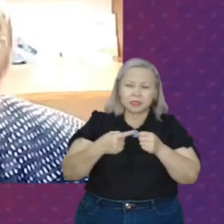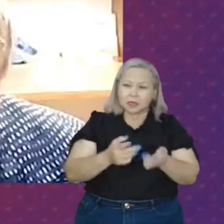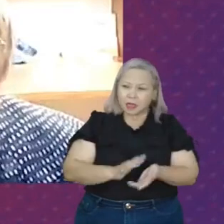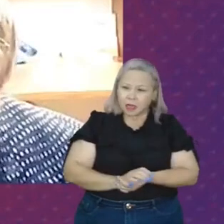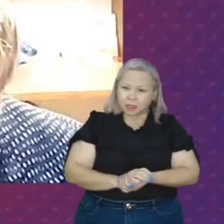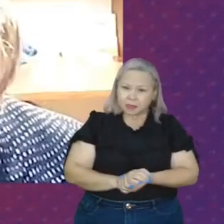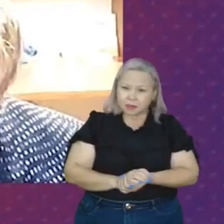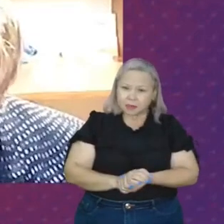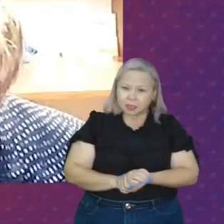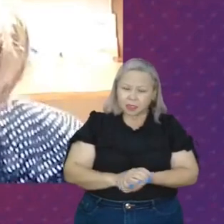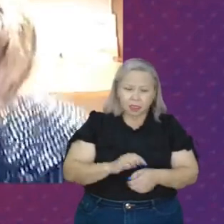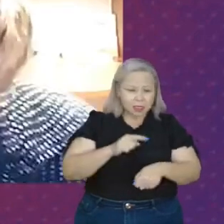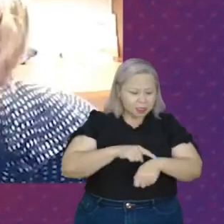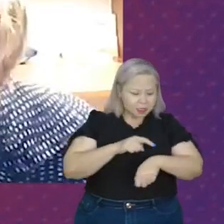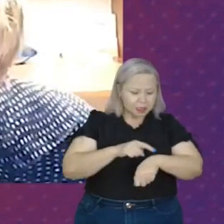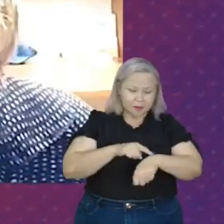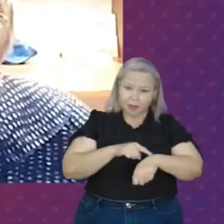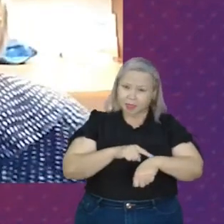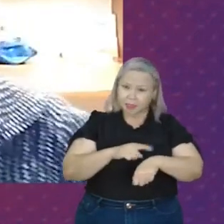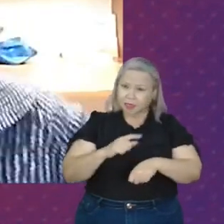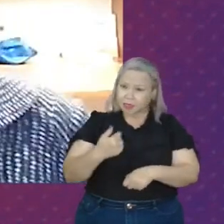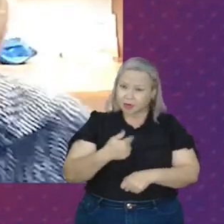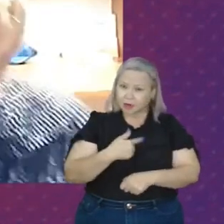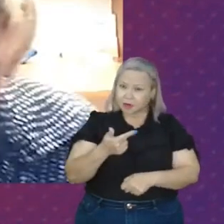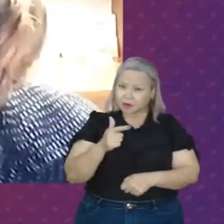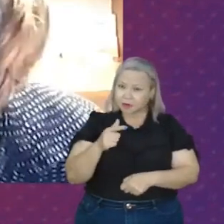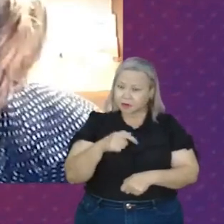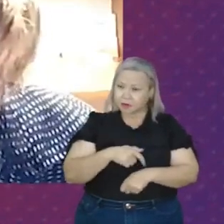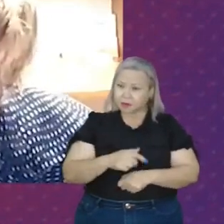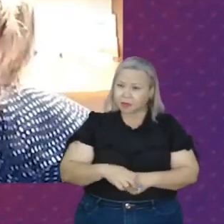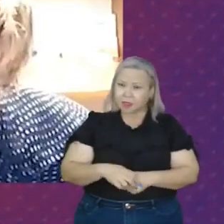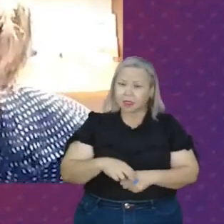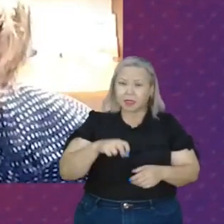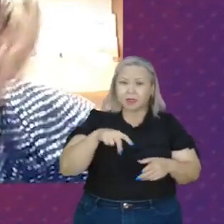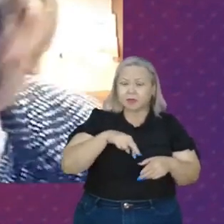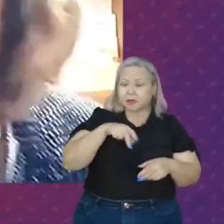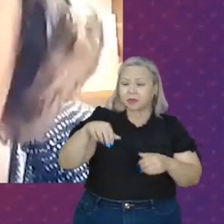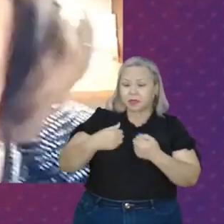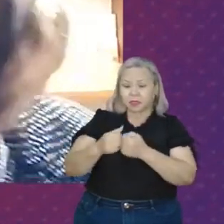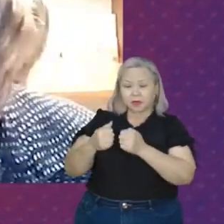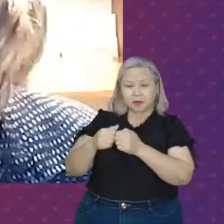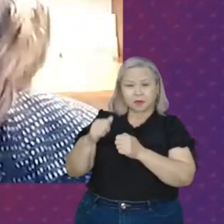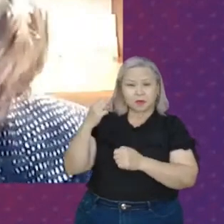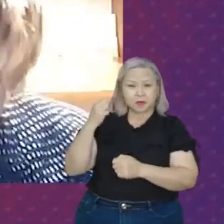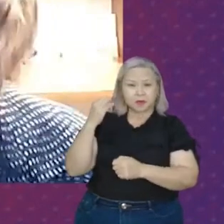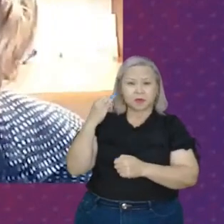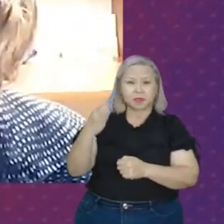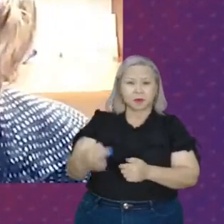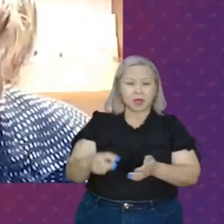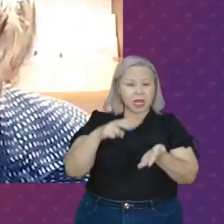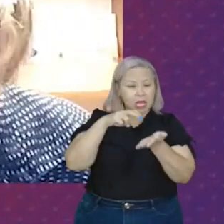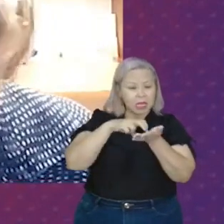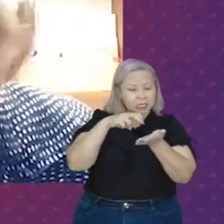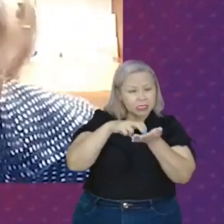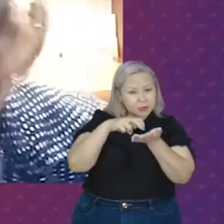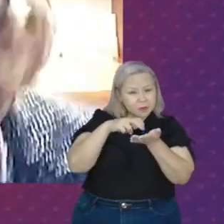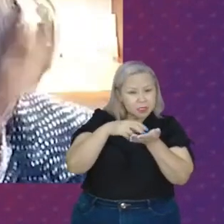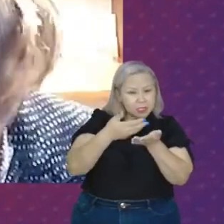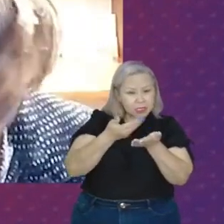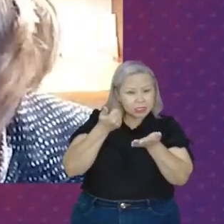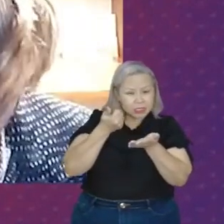determinados momentos, já se pensou que quando nós descemos dos ônibus, de madrugada ou de manhã cedo, a